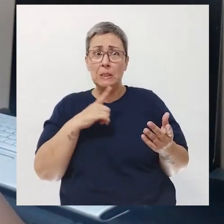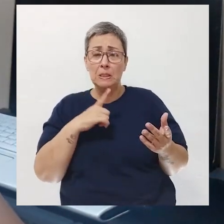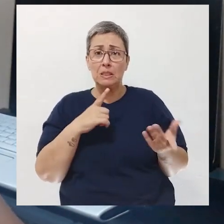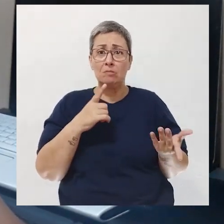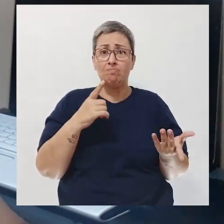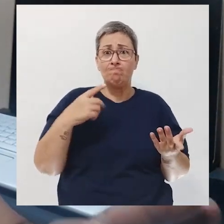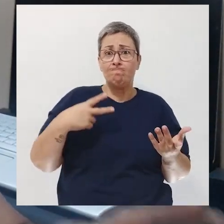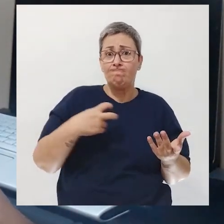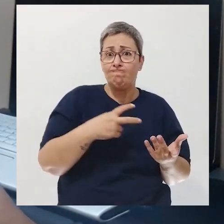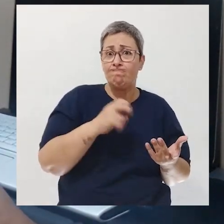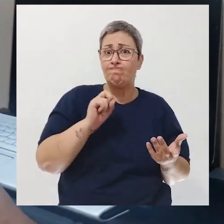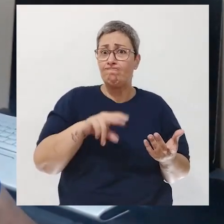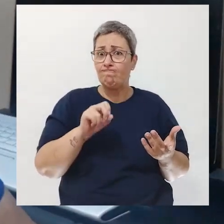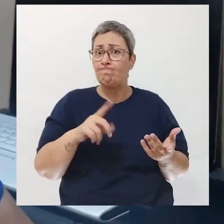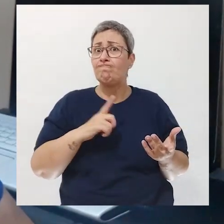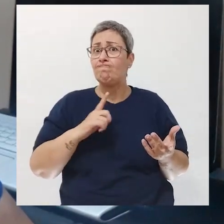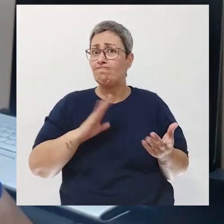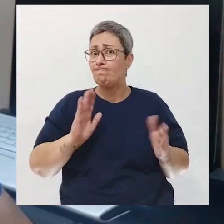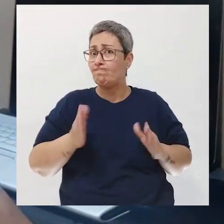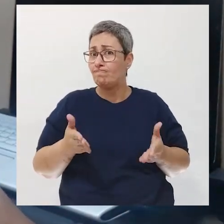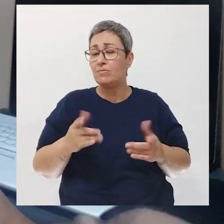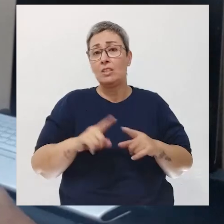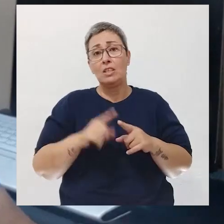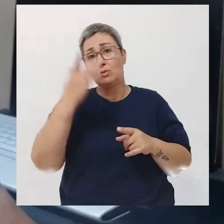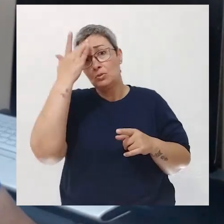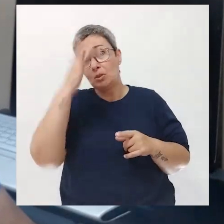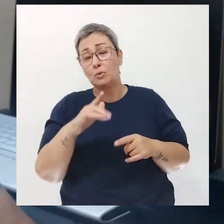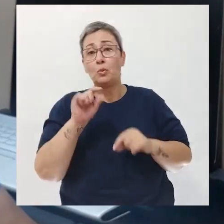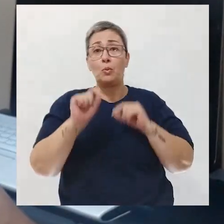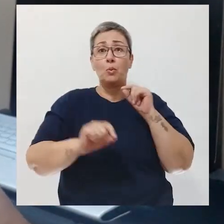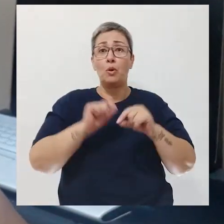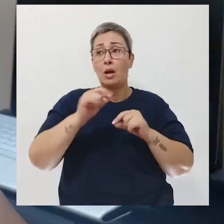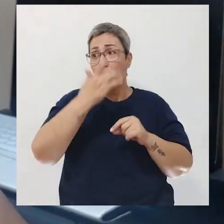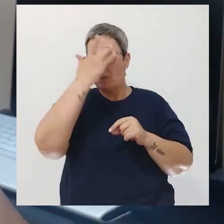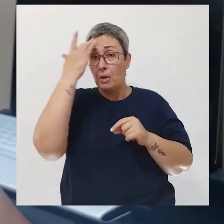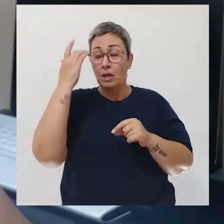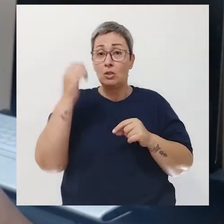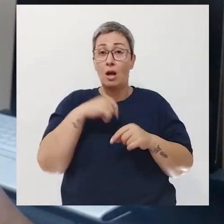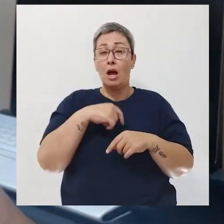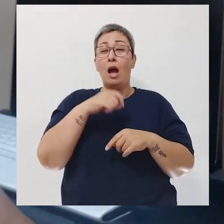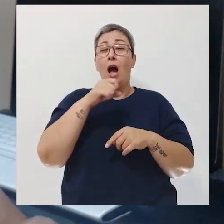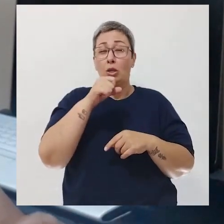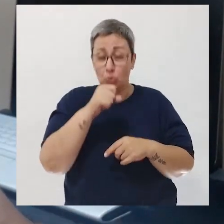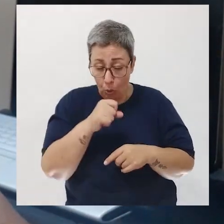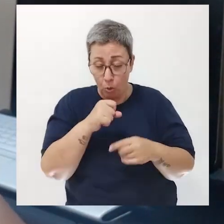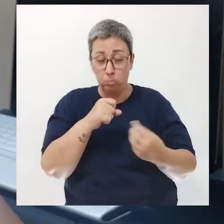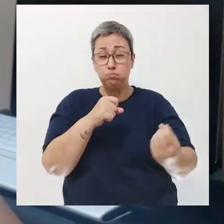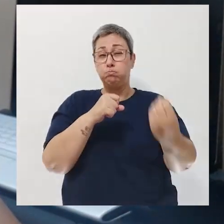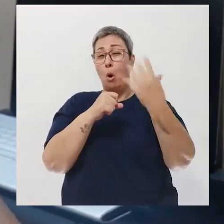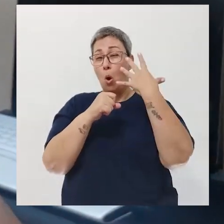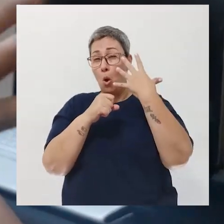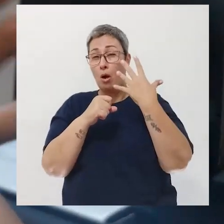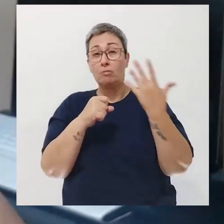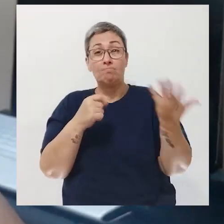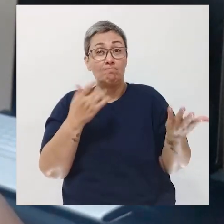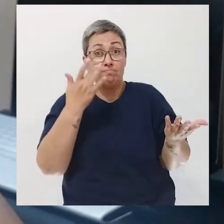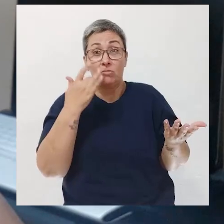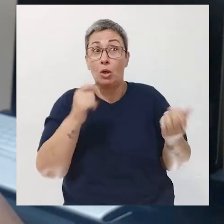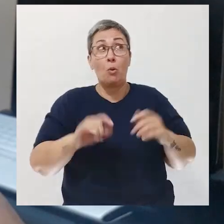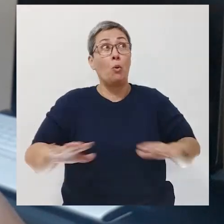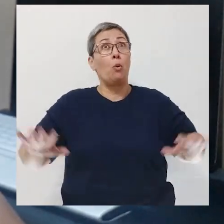sabe se a gente tocou em alguma coisa que está contaminada com esse vírus, a gente não sabe se alguém espirrou